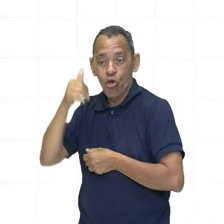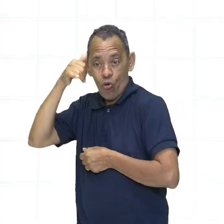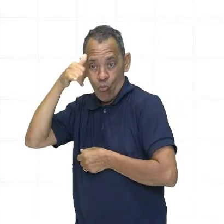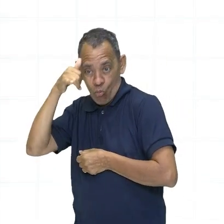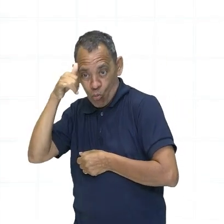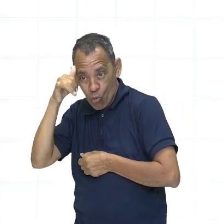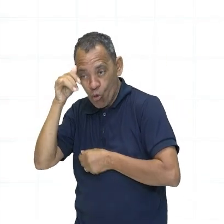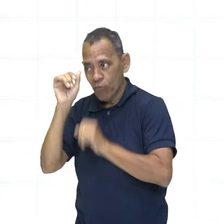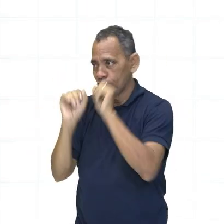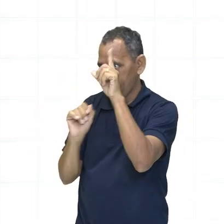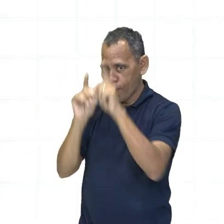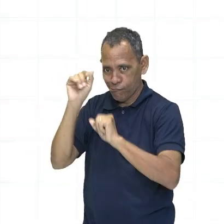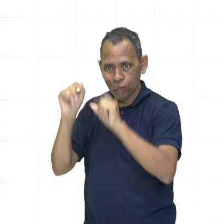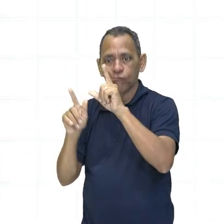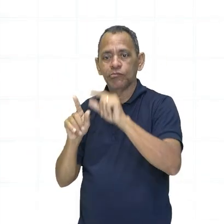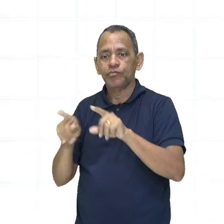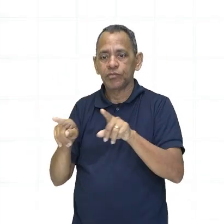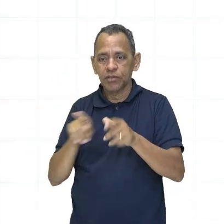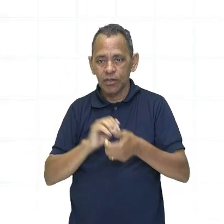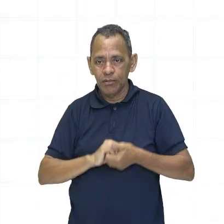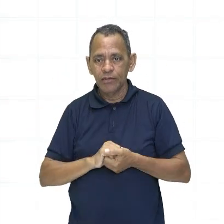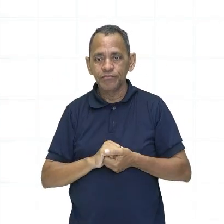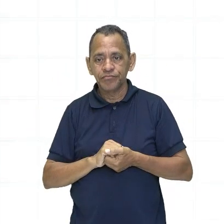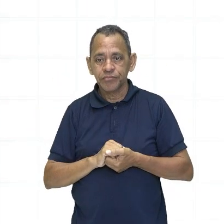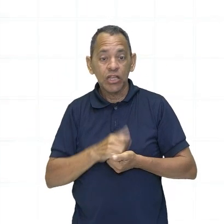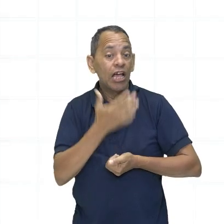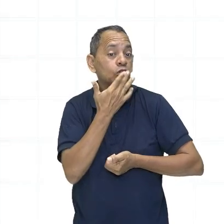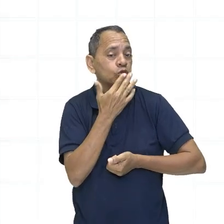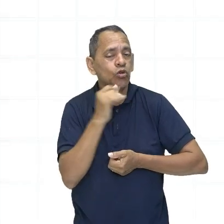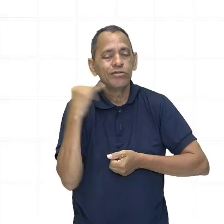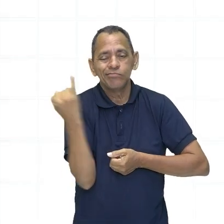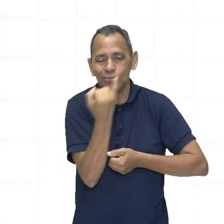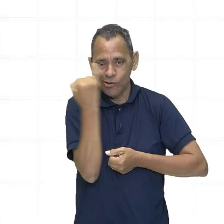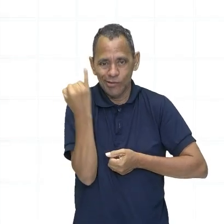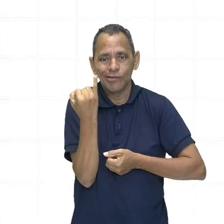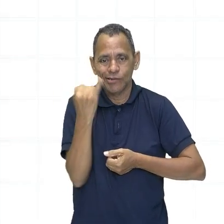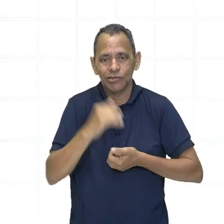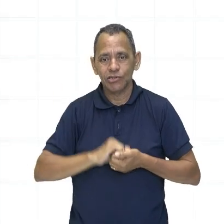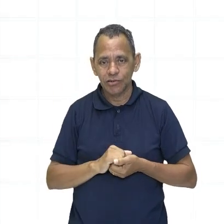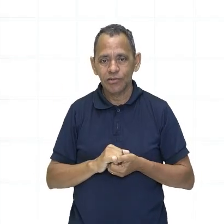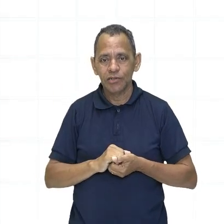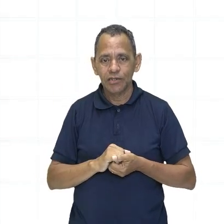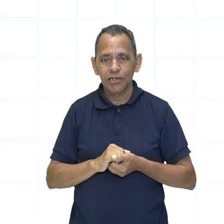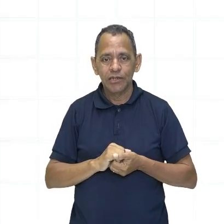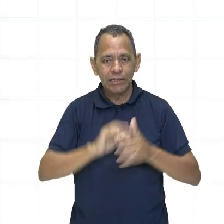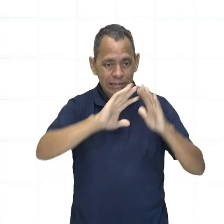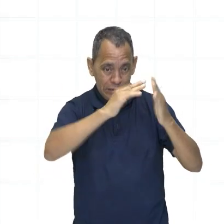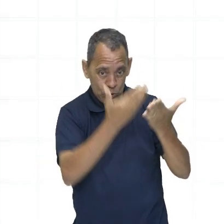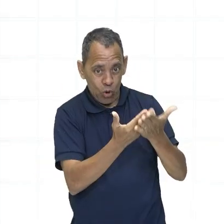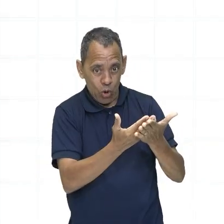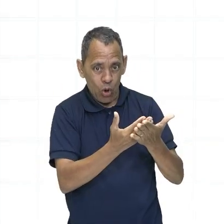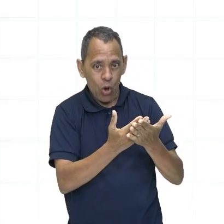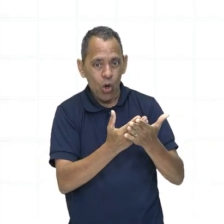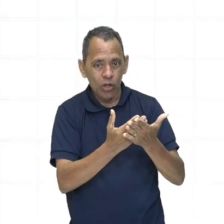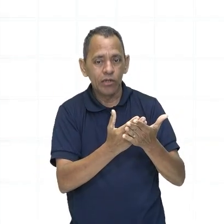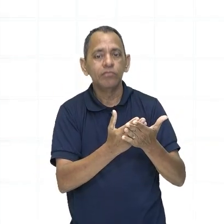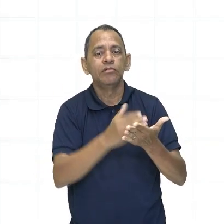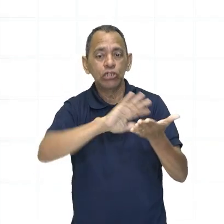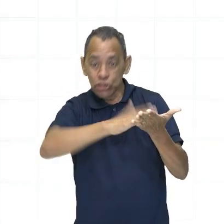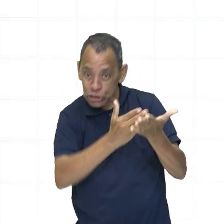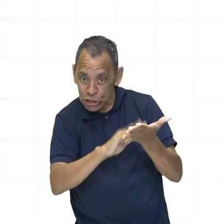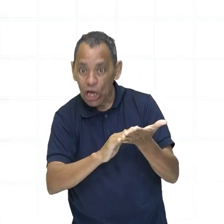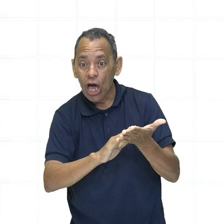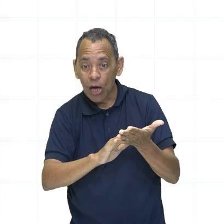essa característica do azul, né? As cores são importantes, como eu já falei, assim como nas escolas de samba, é uma simbologia aí.